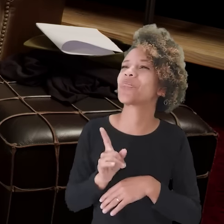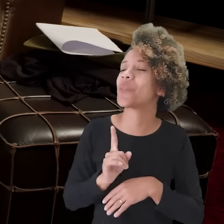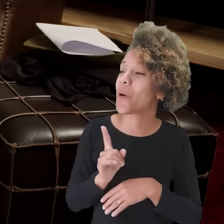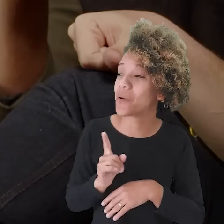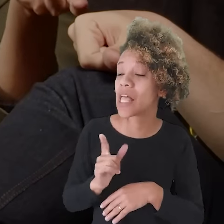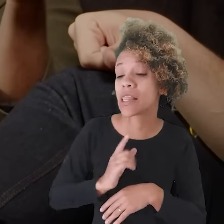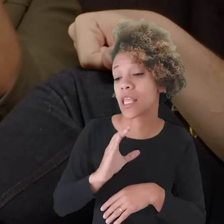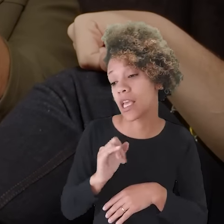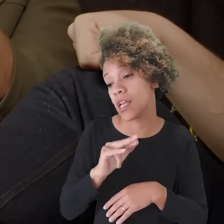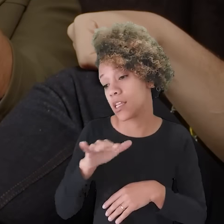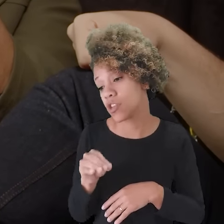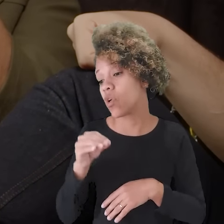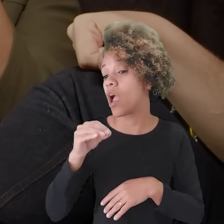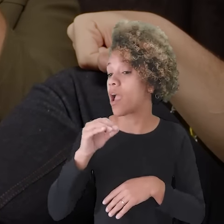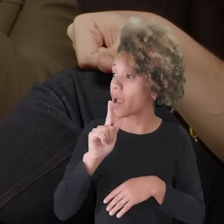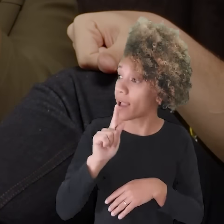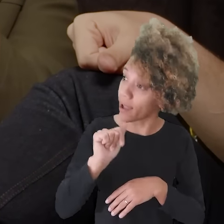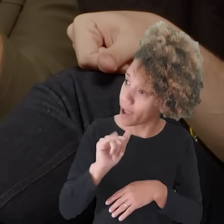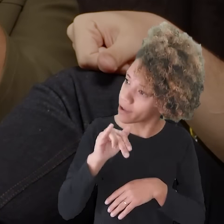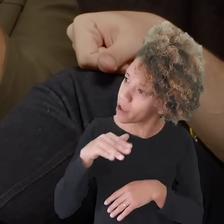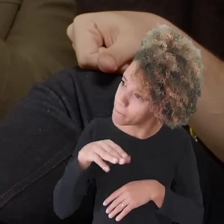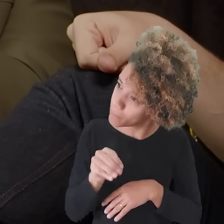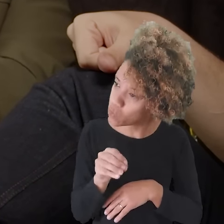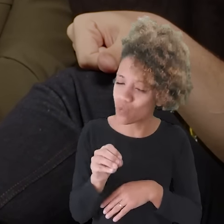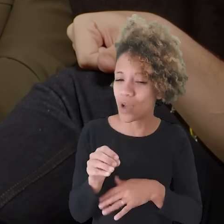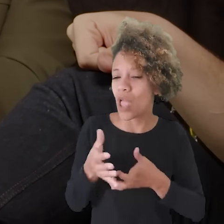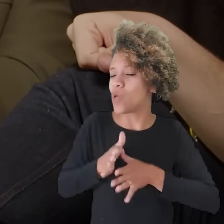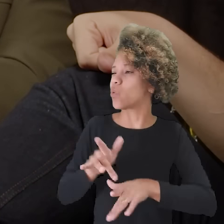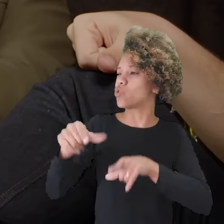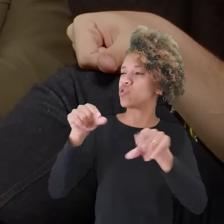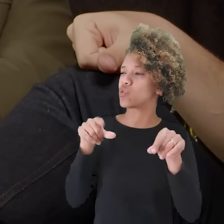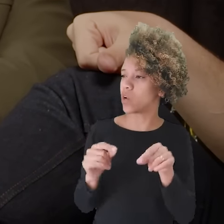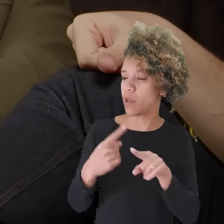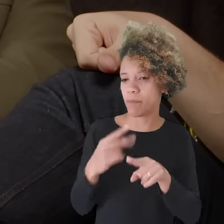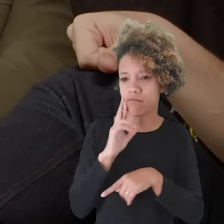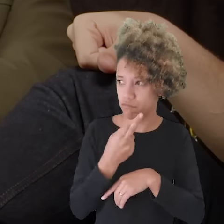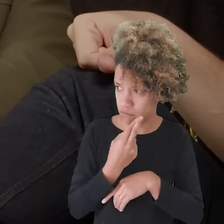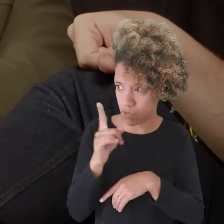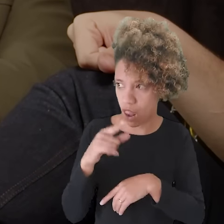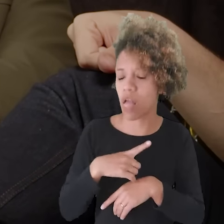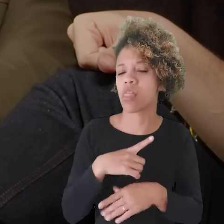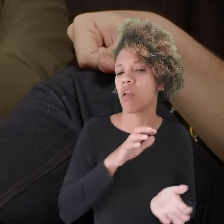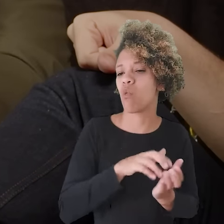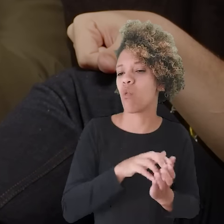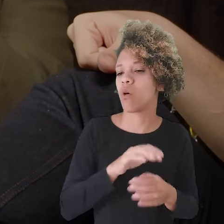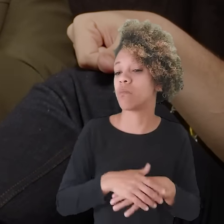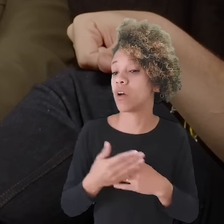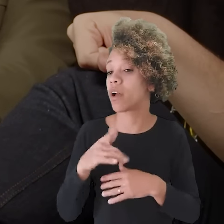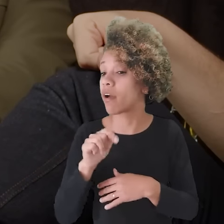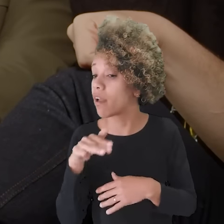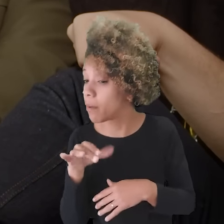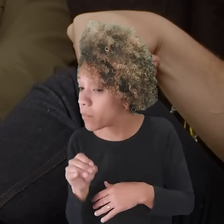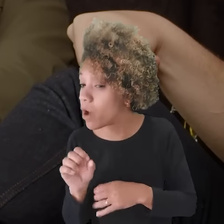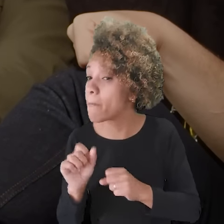do lá tem lá tem muito caranguejo Guaiamum né eu não gosto é da de escolher porque tem essa parada no restaurante lá no Recife que você fala cara o